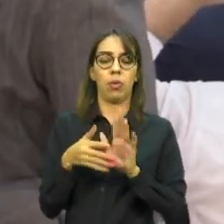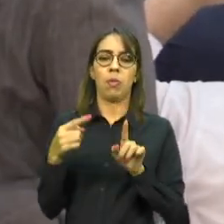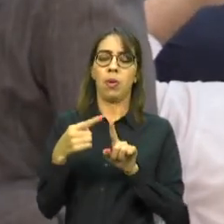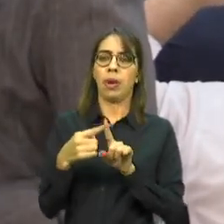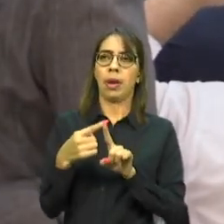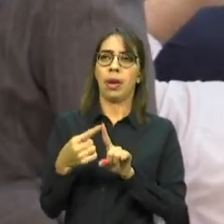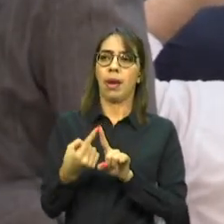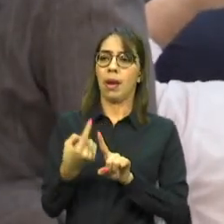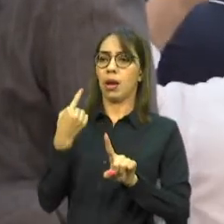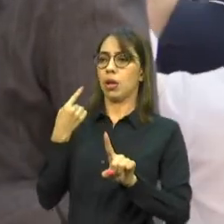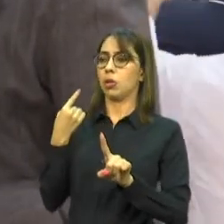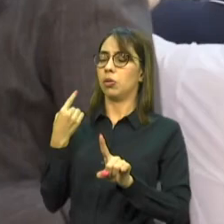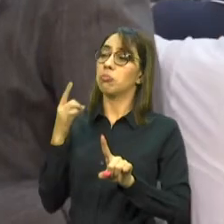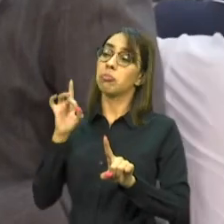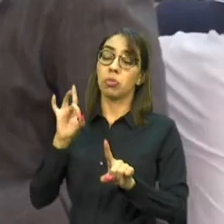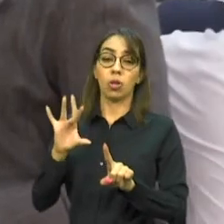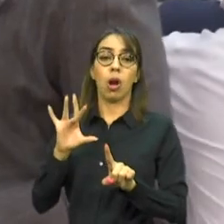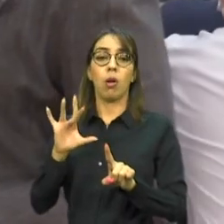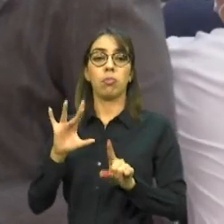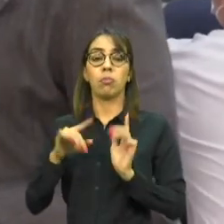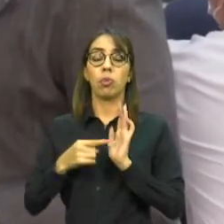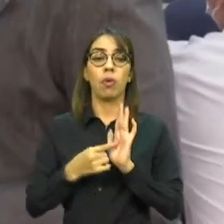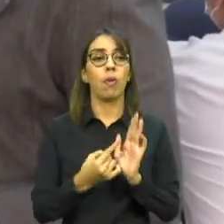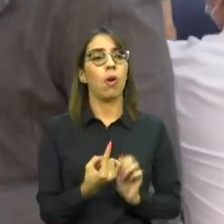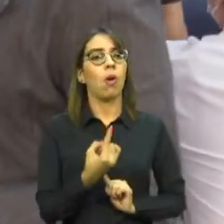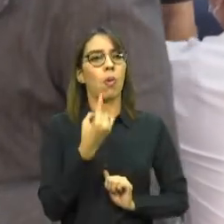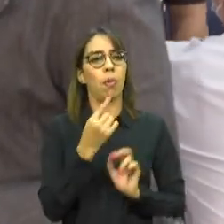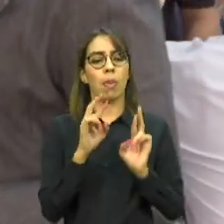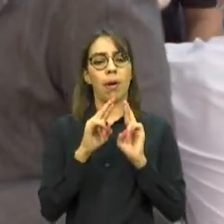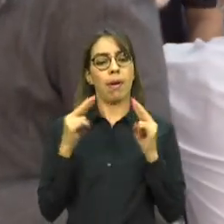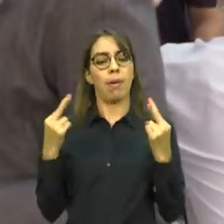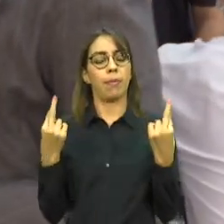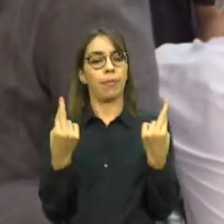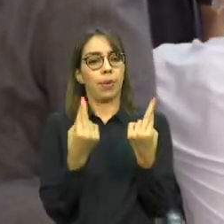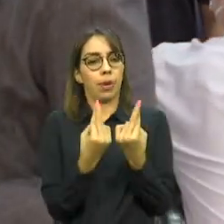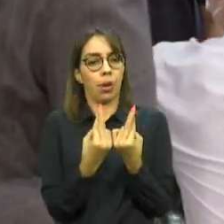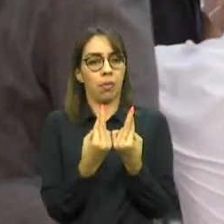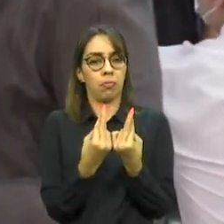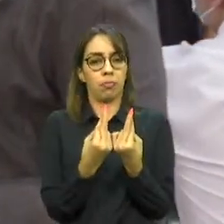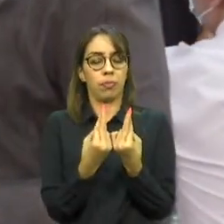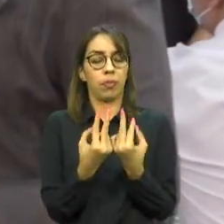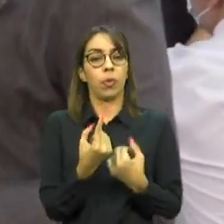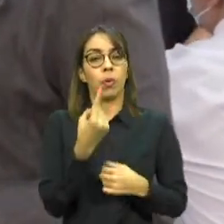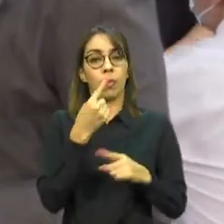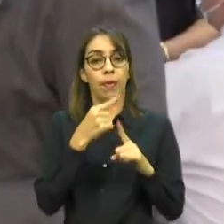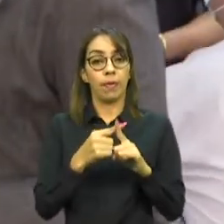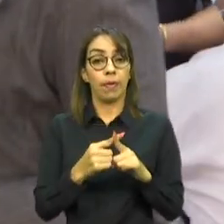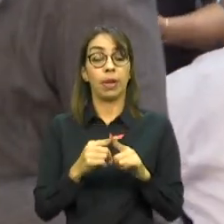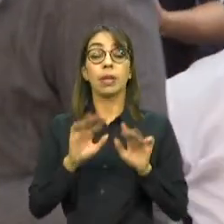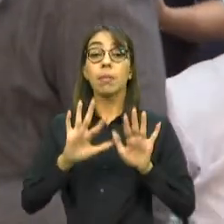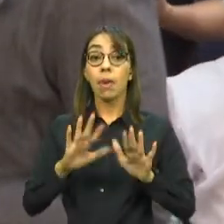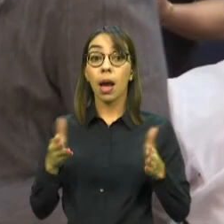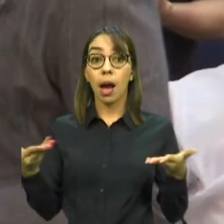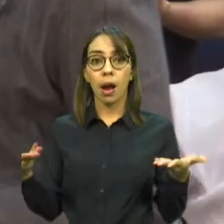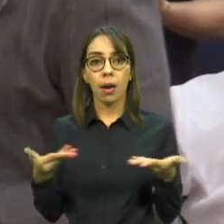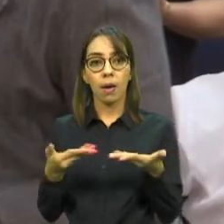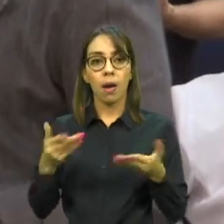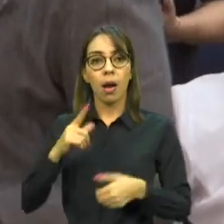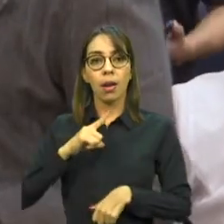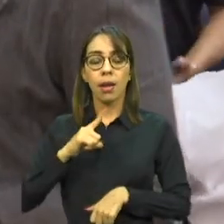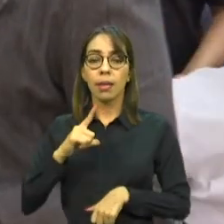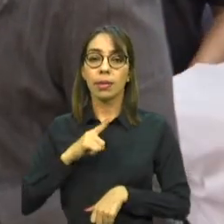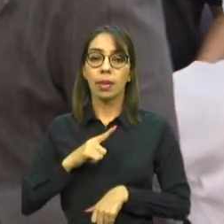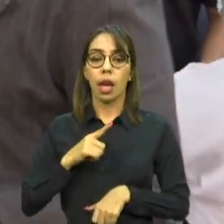só para realizar uma sessão plenária, né? No entanto, hoje a Assembleia trouxe serviços para o cidadão